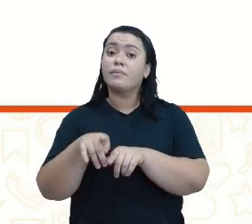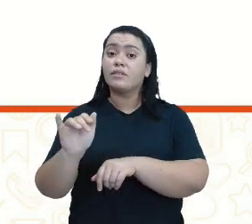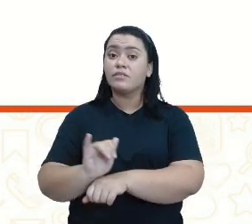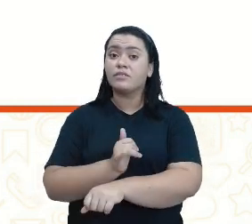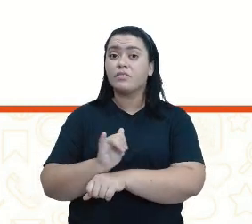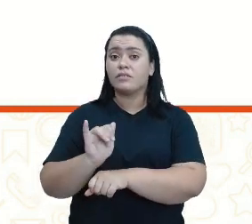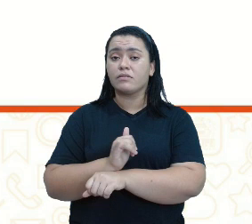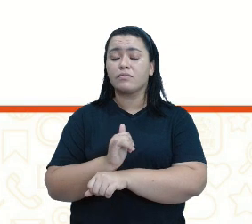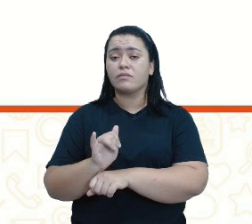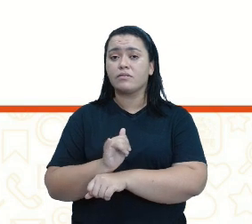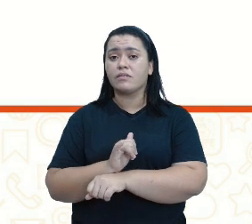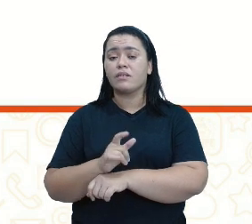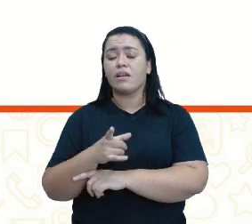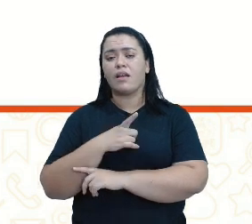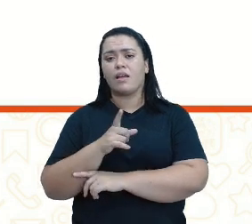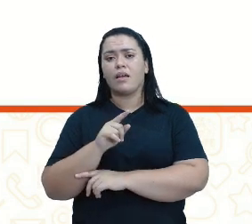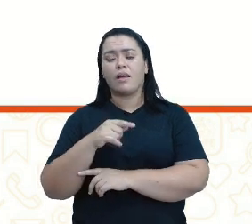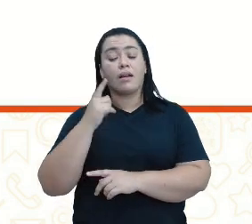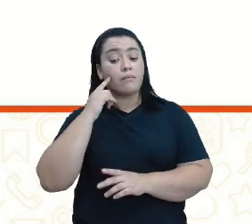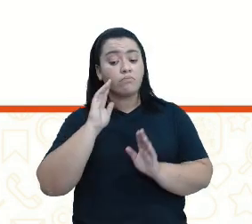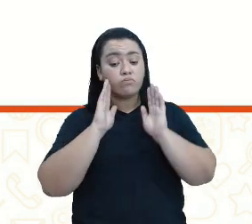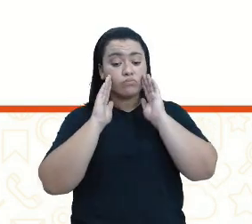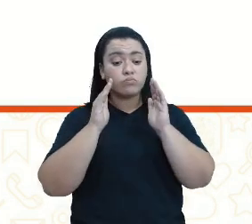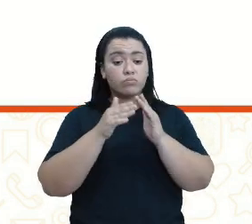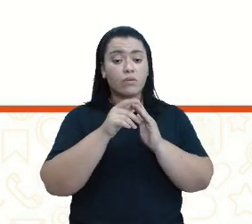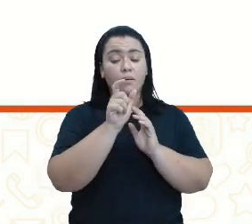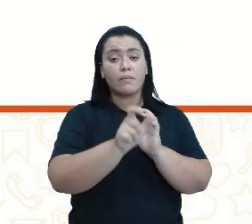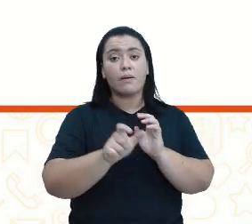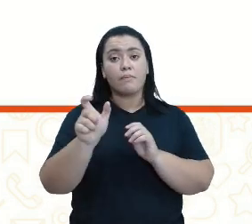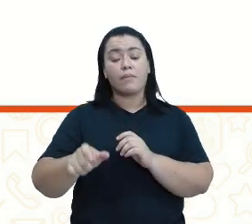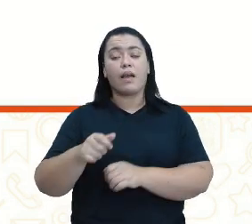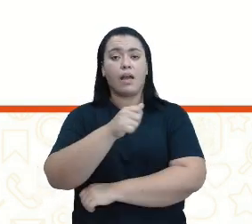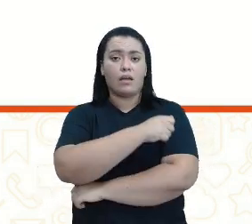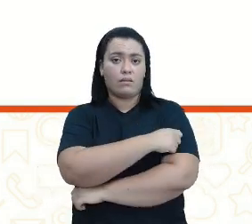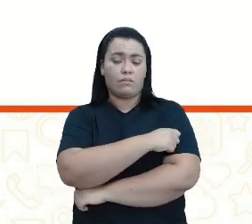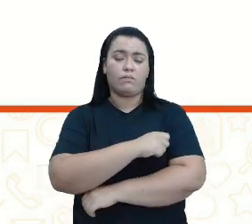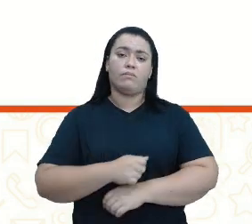estratégias, considerando as necessidades específicas dos estudantes,